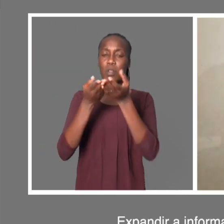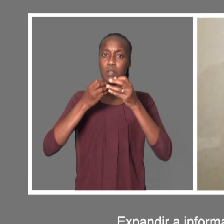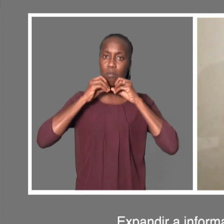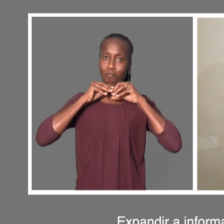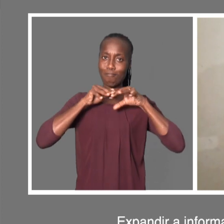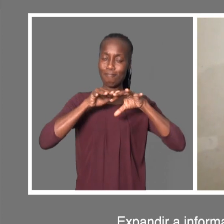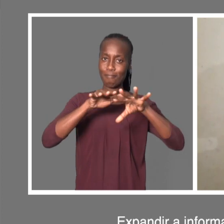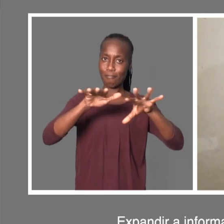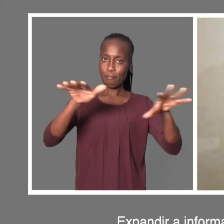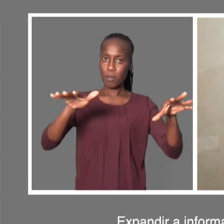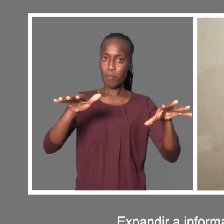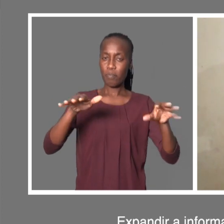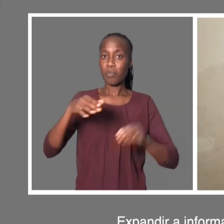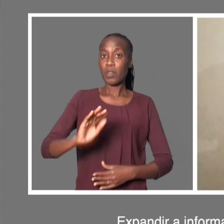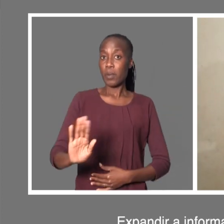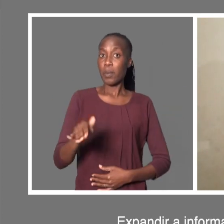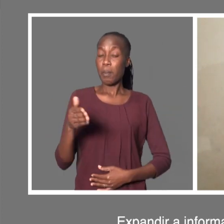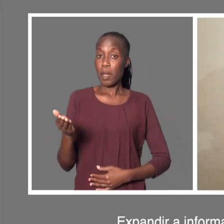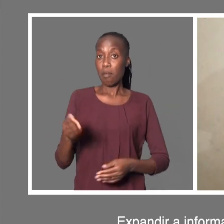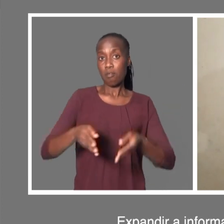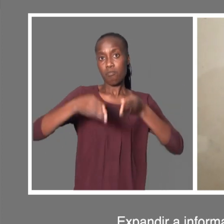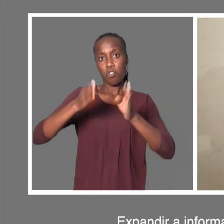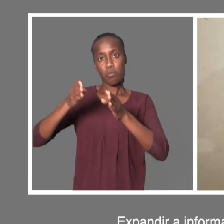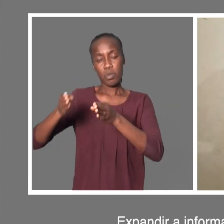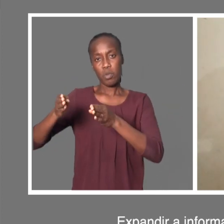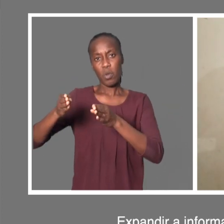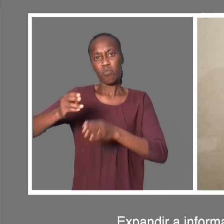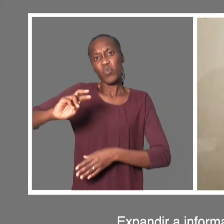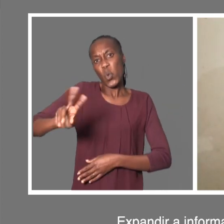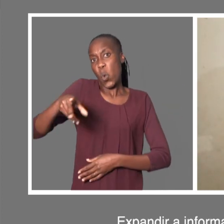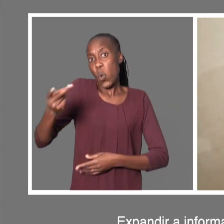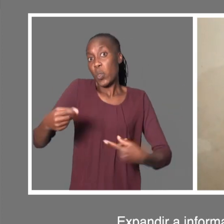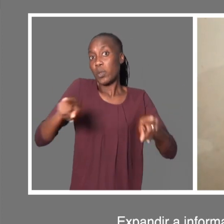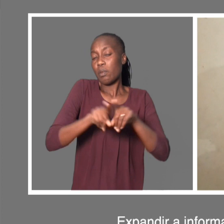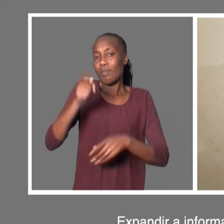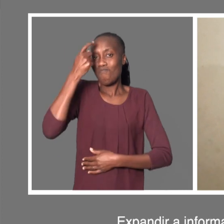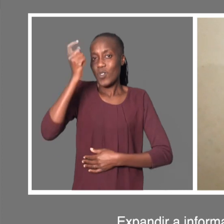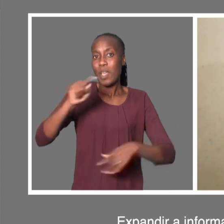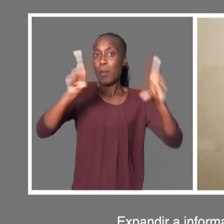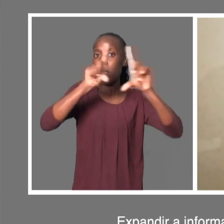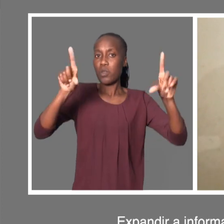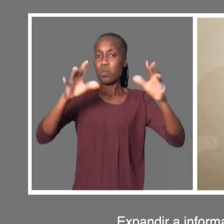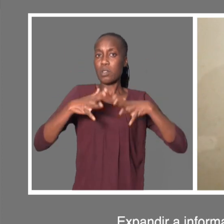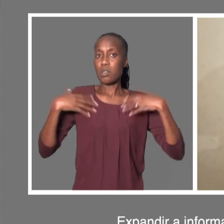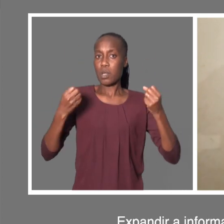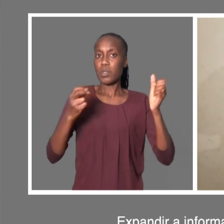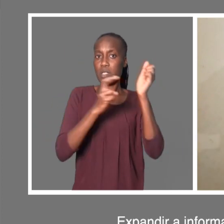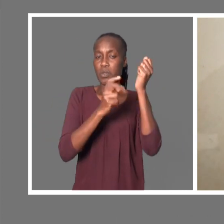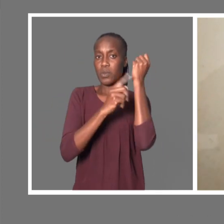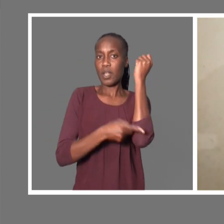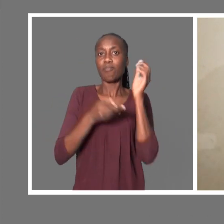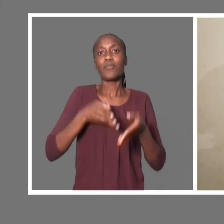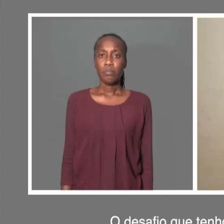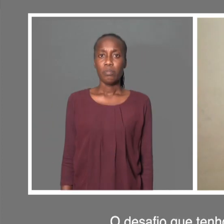para os meus clientes e tanto outras pessoas que não sabem a saúde diretora.